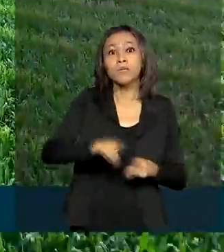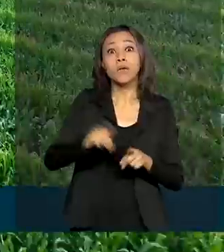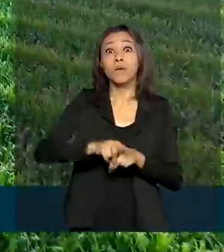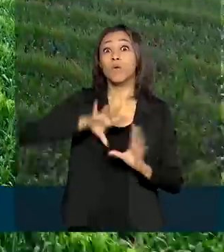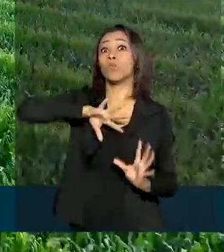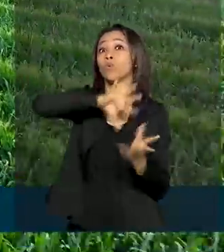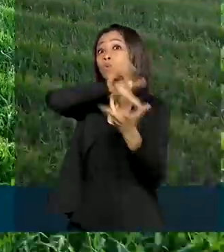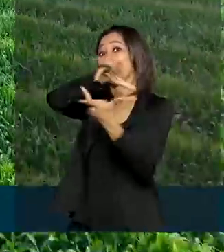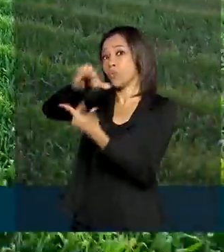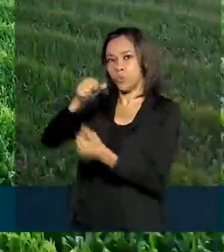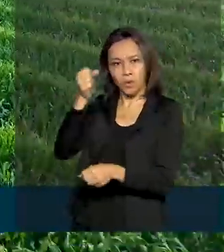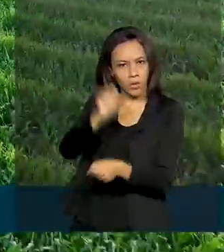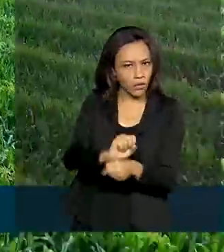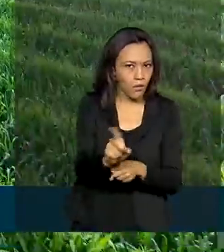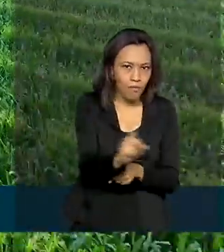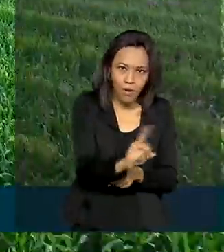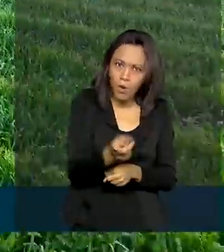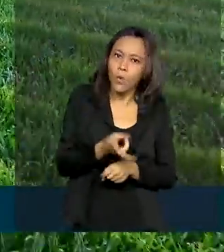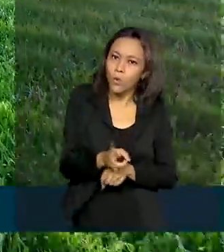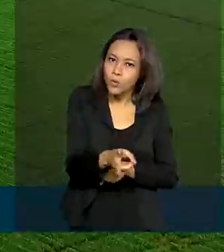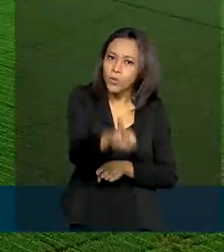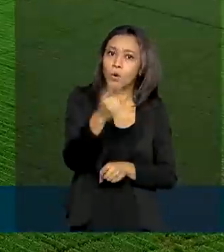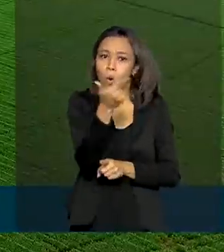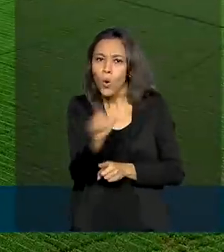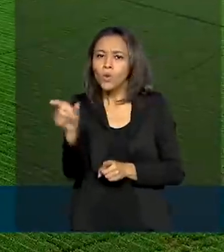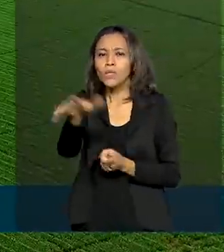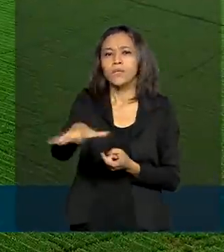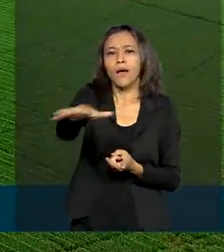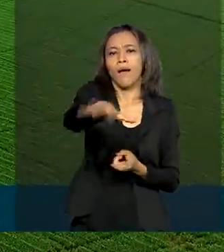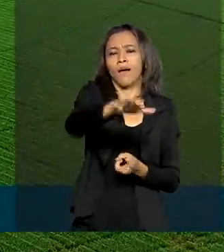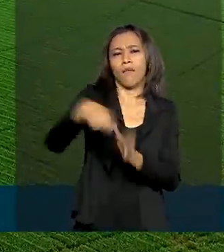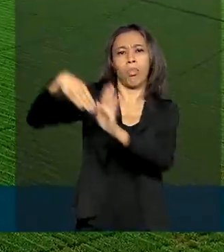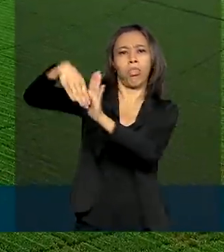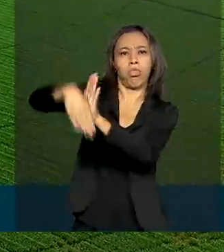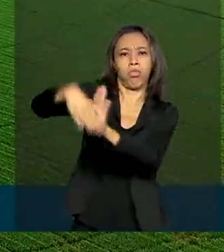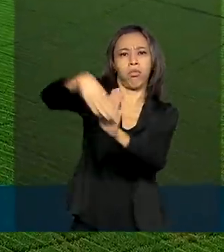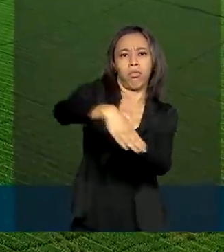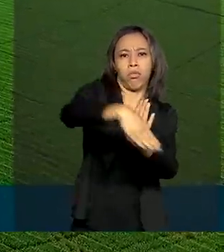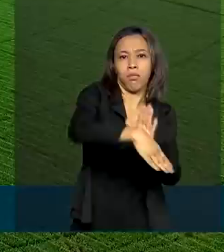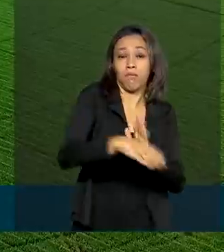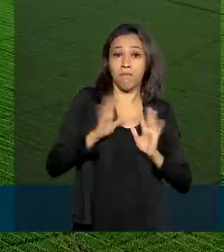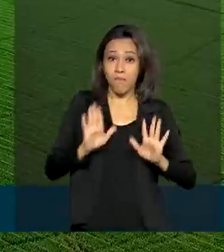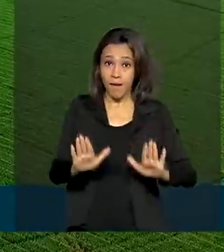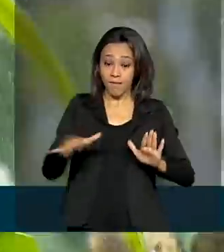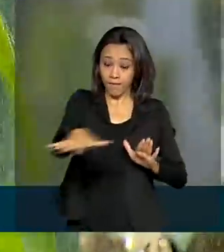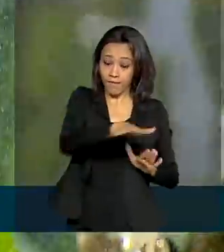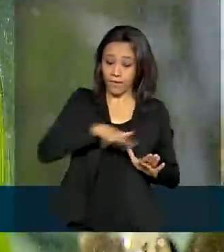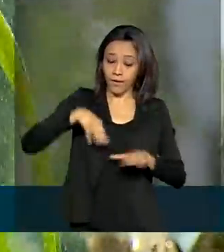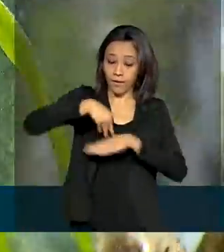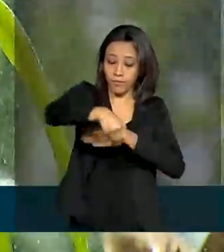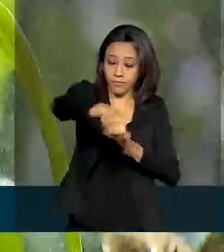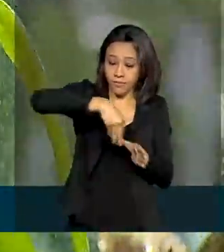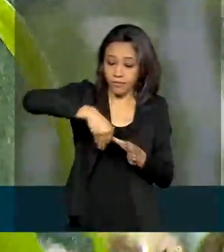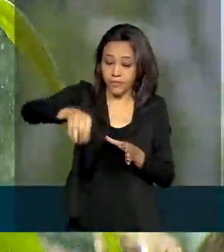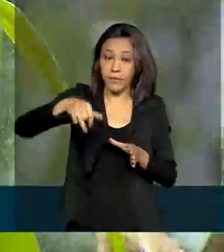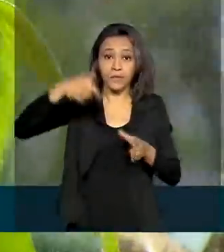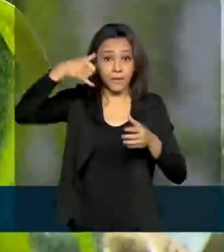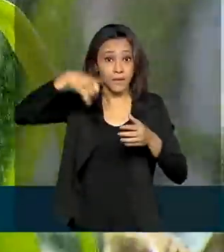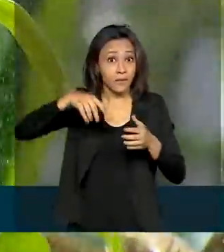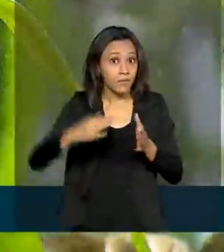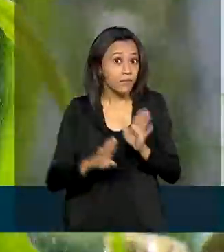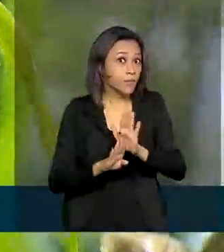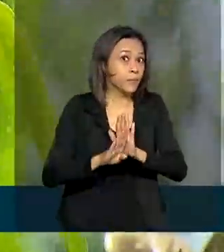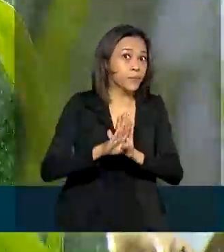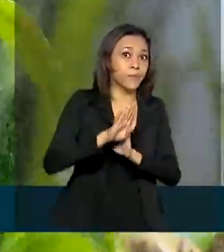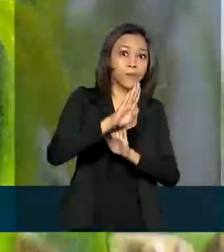Enquanto todos os setores registraram queda, a agricultura cresceu e vai continuar em alta, segundo estudos do IPEA.